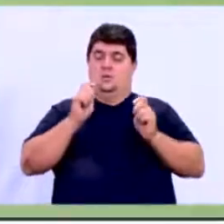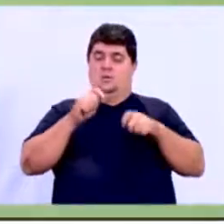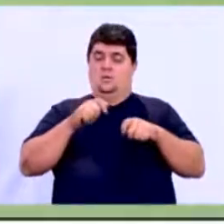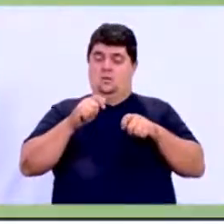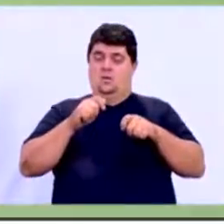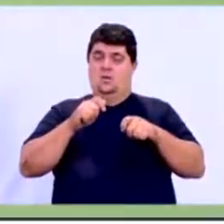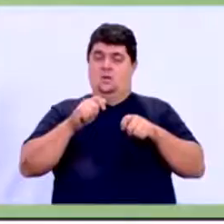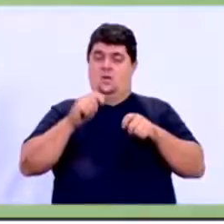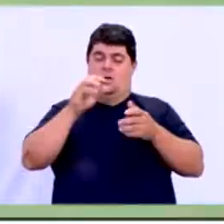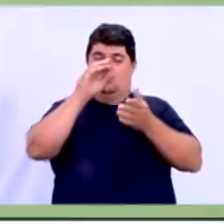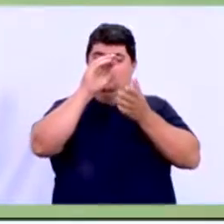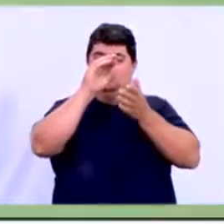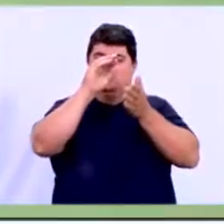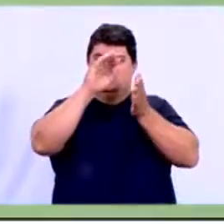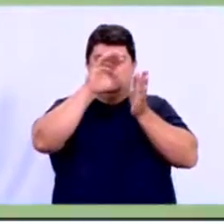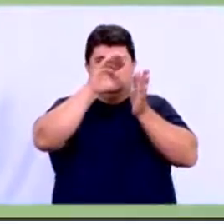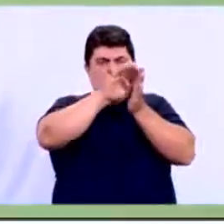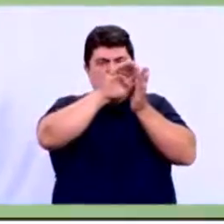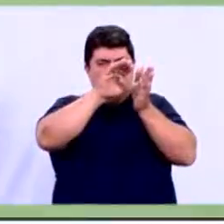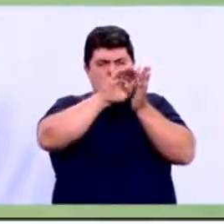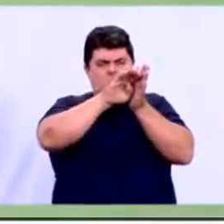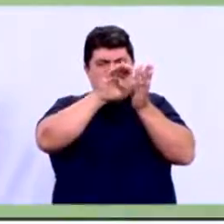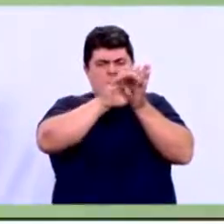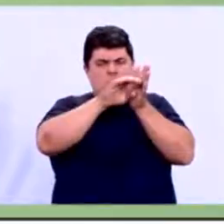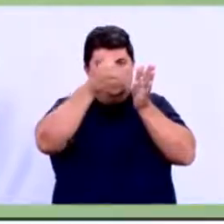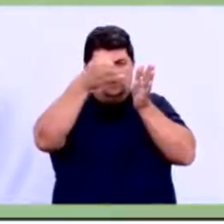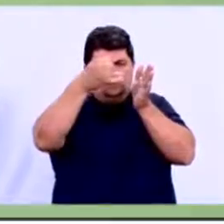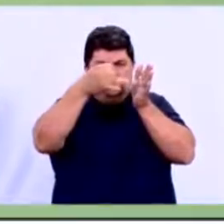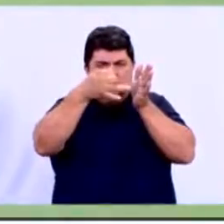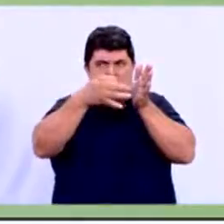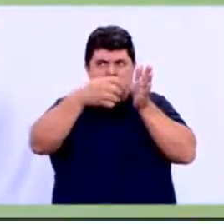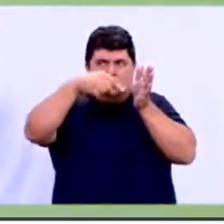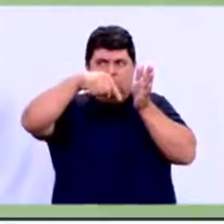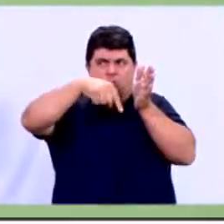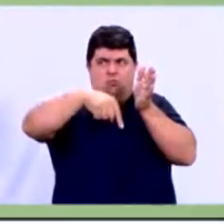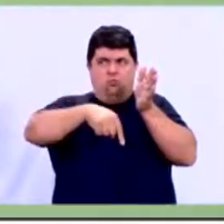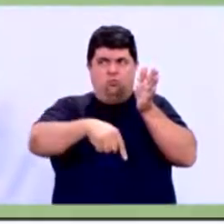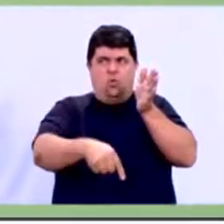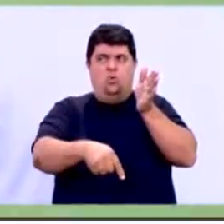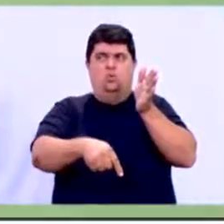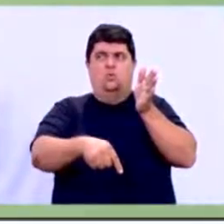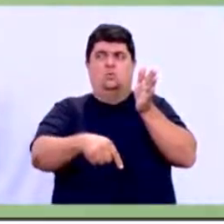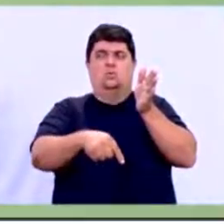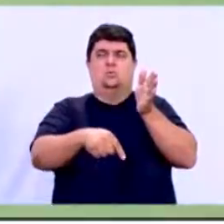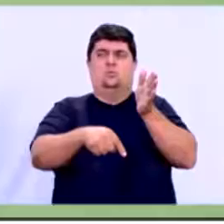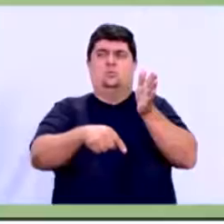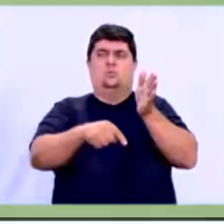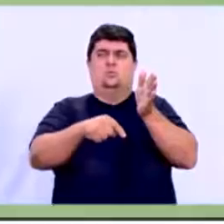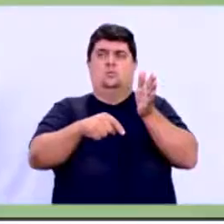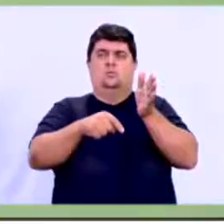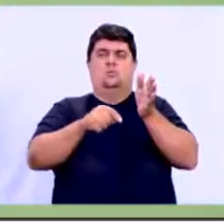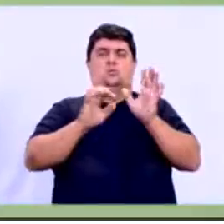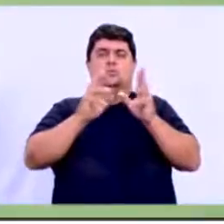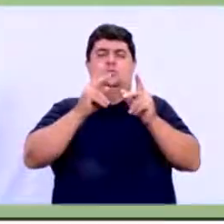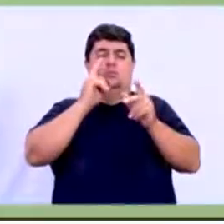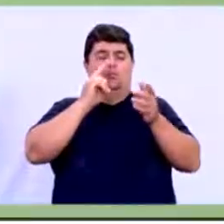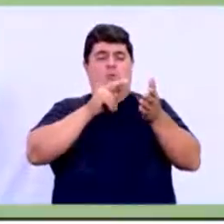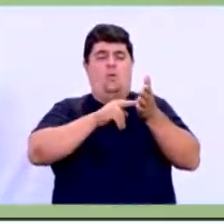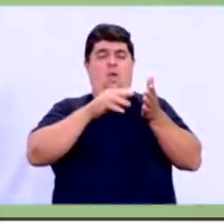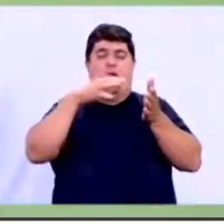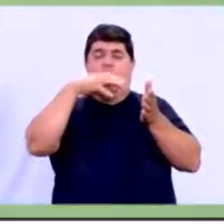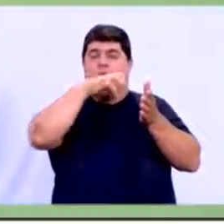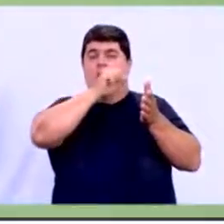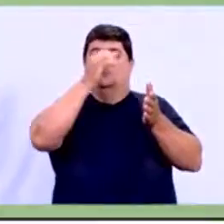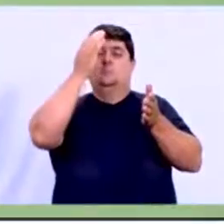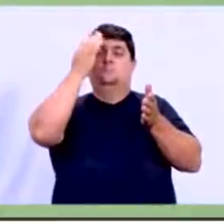os procedimentos. Porque às vezes você consegue, você desenvolve um raciocínio, né,